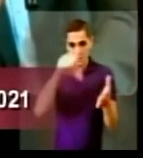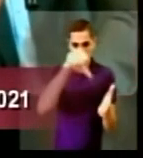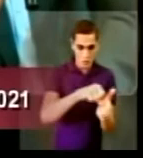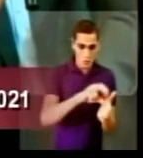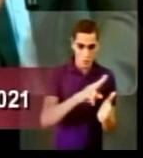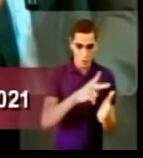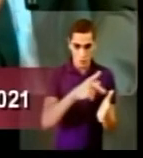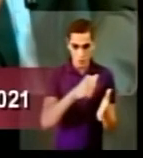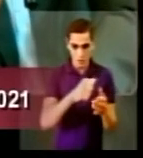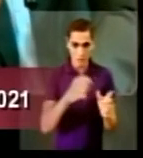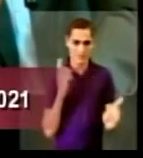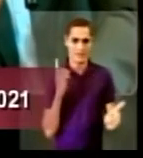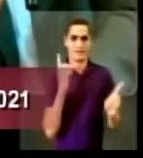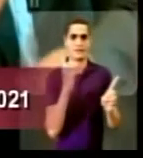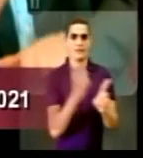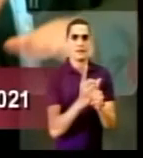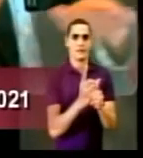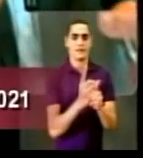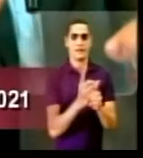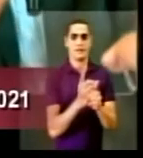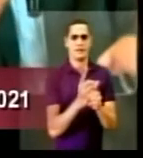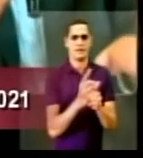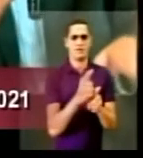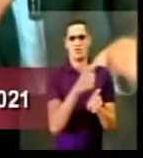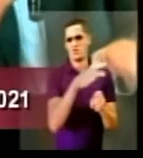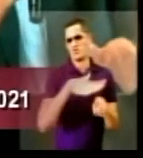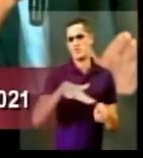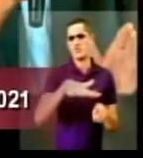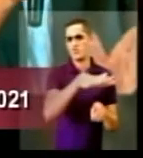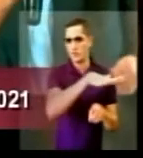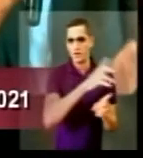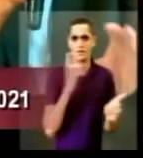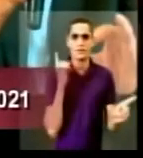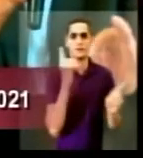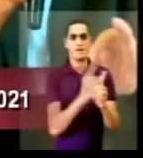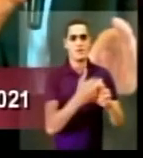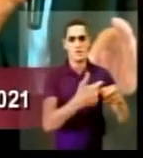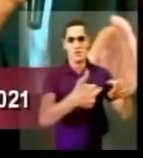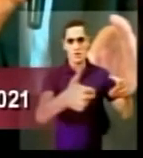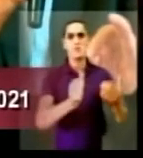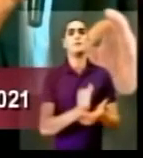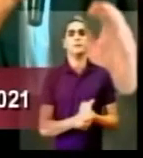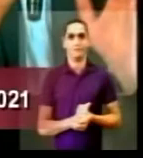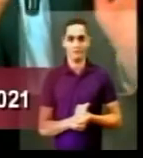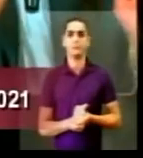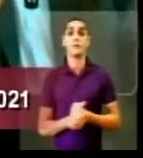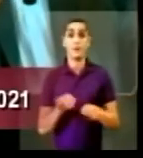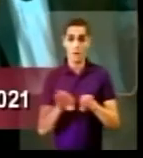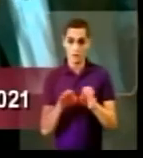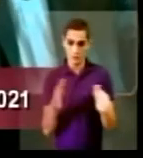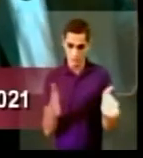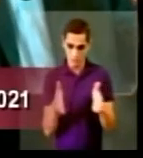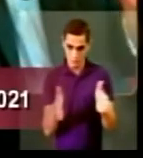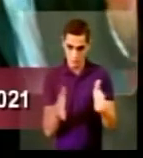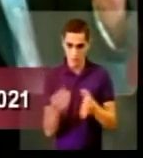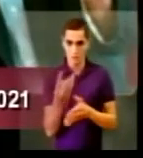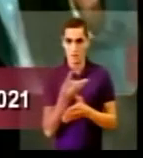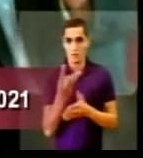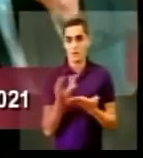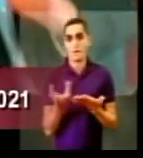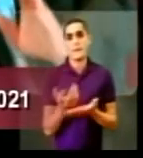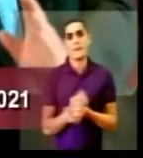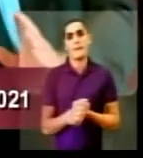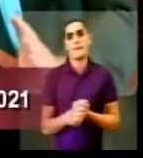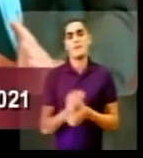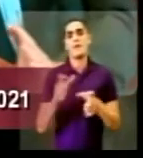Covid. Covid não, geral. Essa fase, embora a maioria